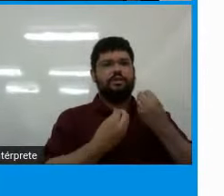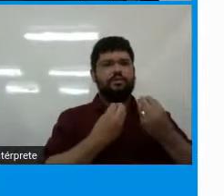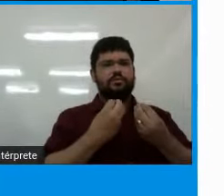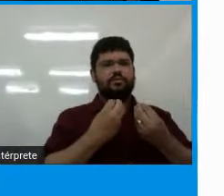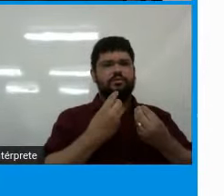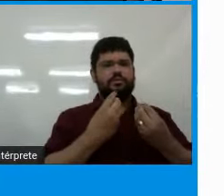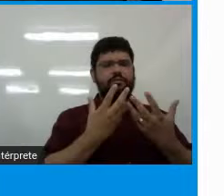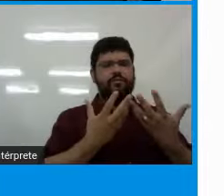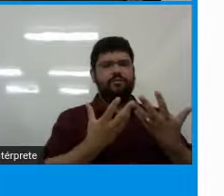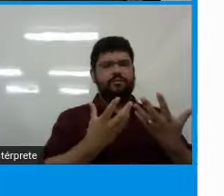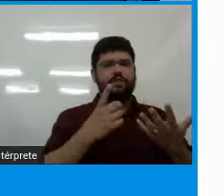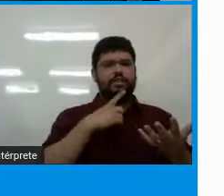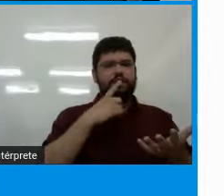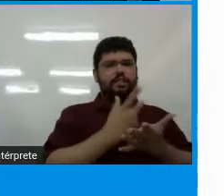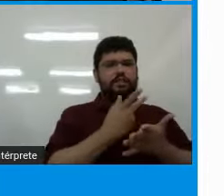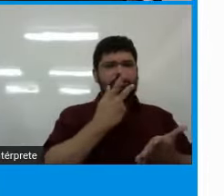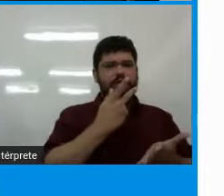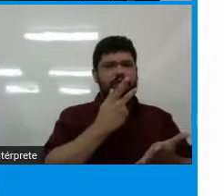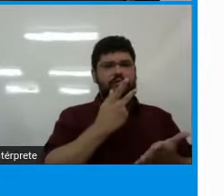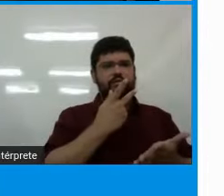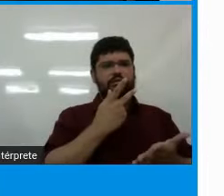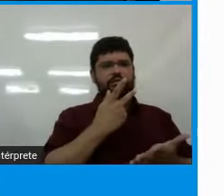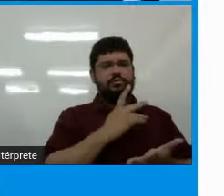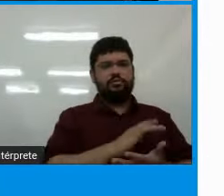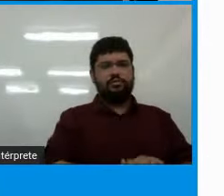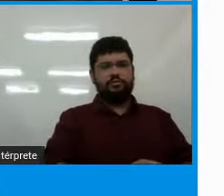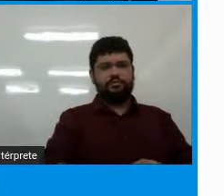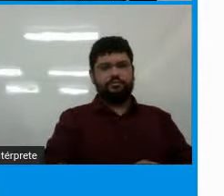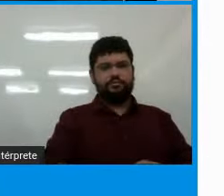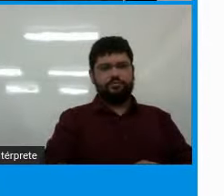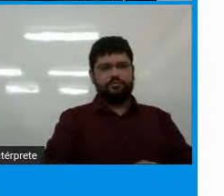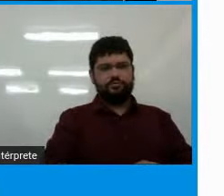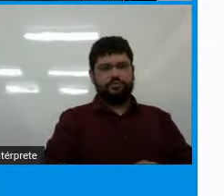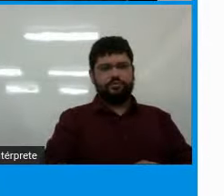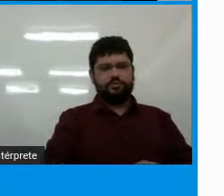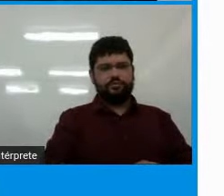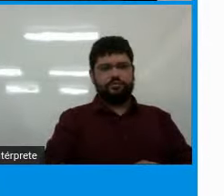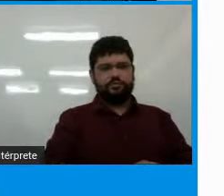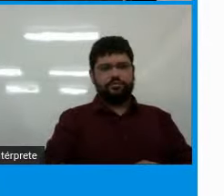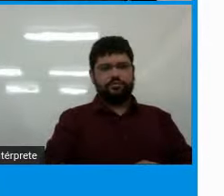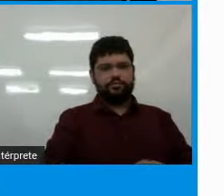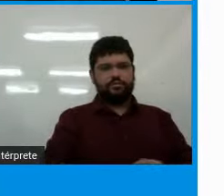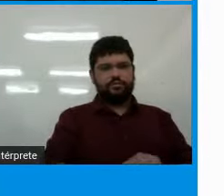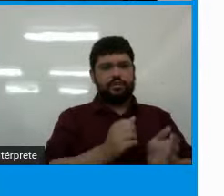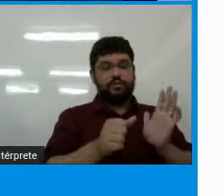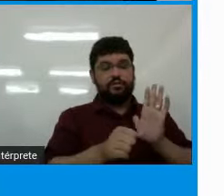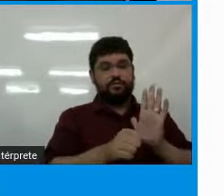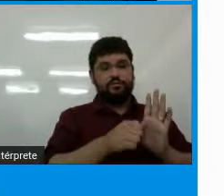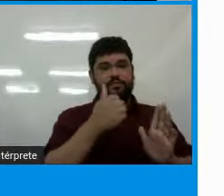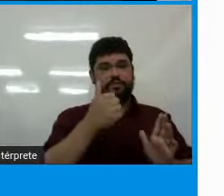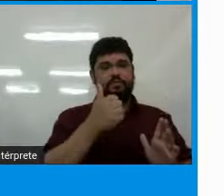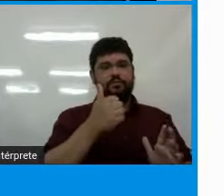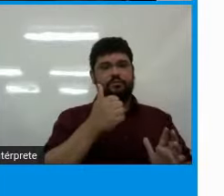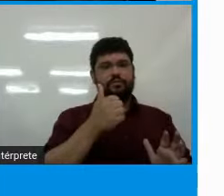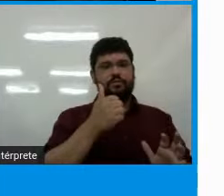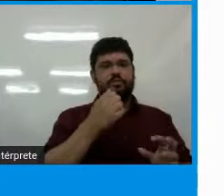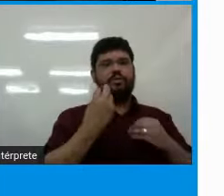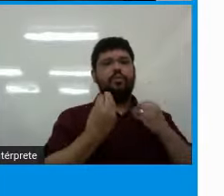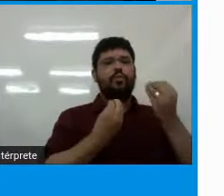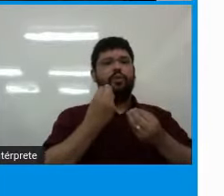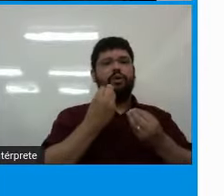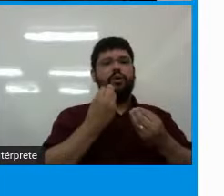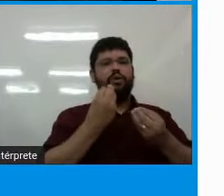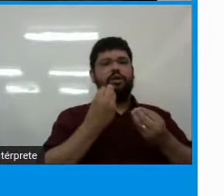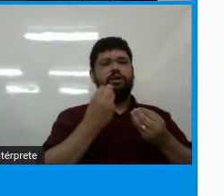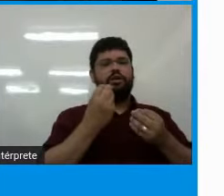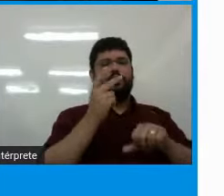o que, de fato, deva entregar. A primeira questão, a primeira premissa são os modelos pedagógicos. Né?